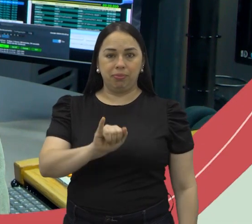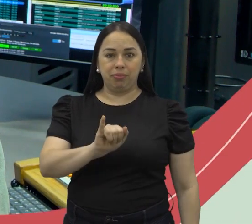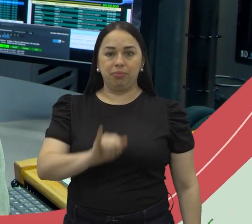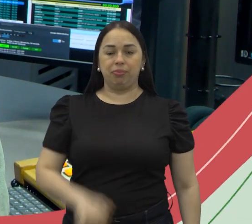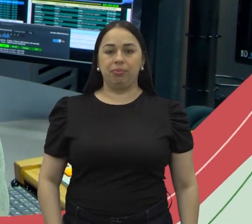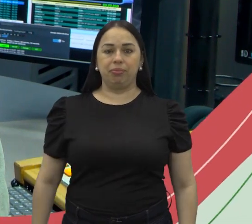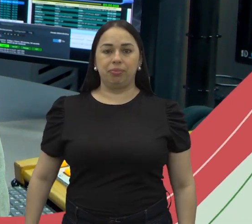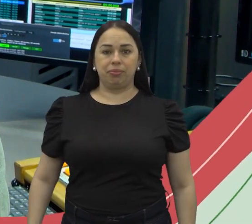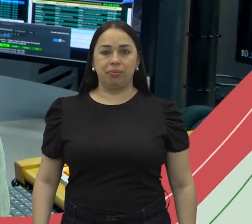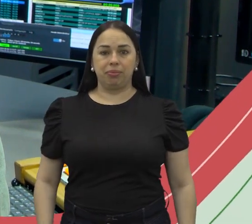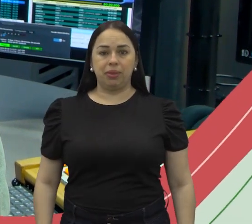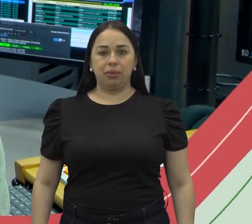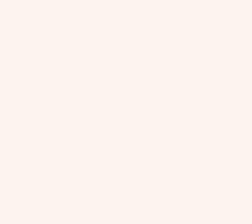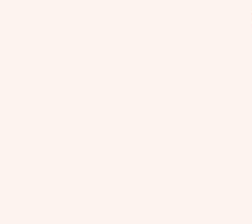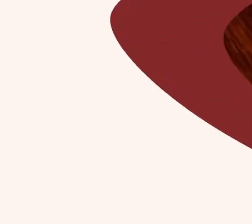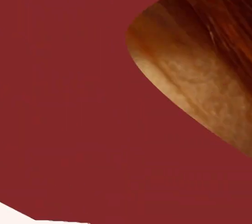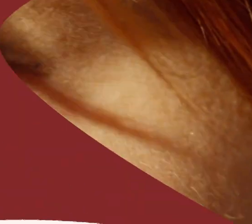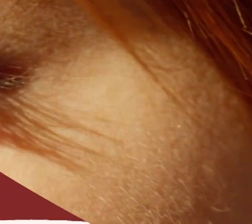Eloy Moreno.